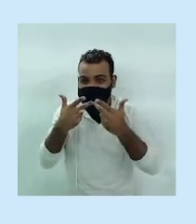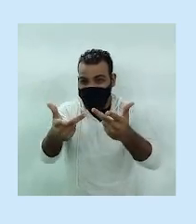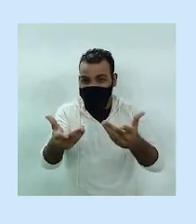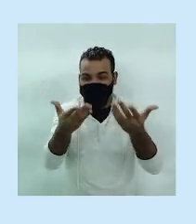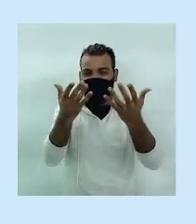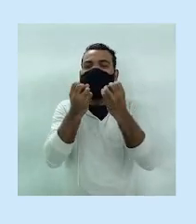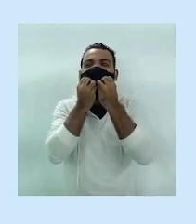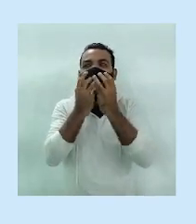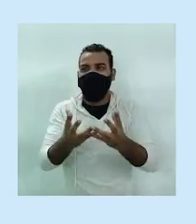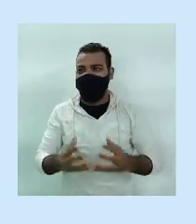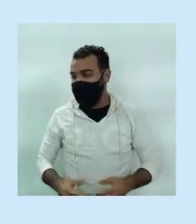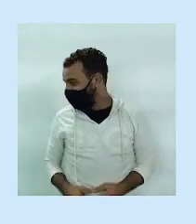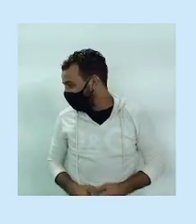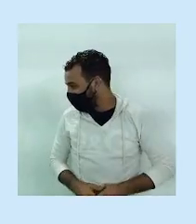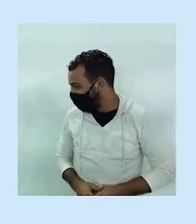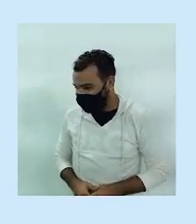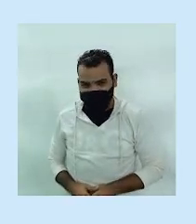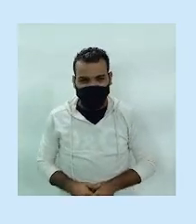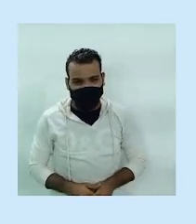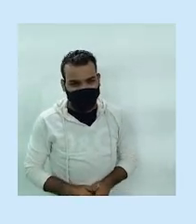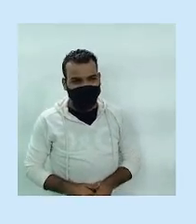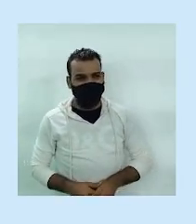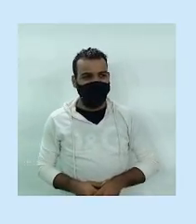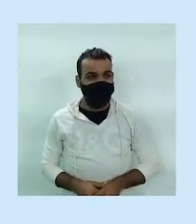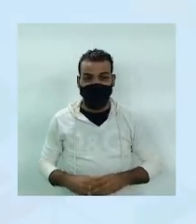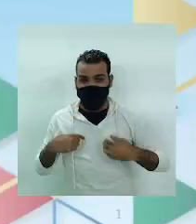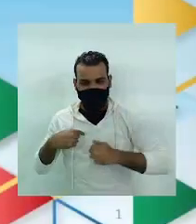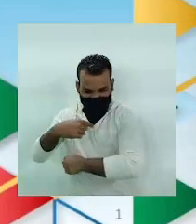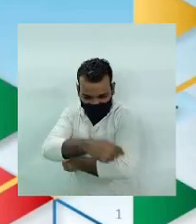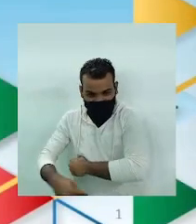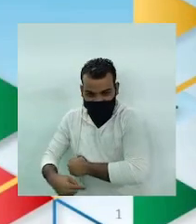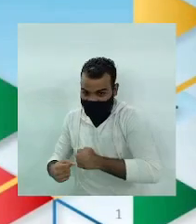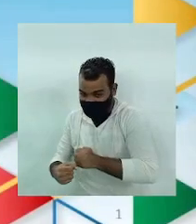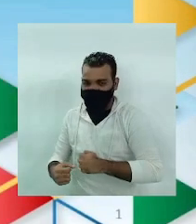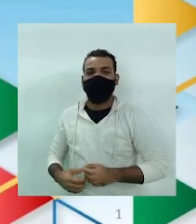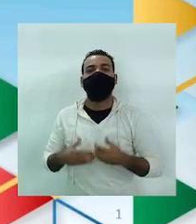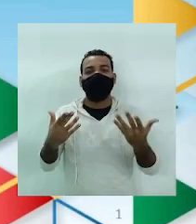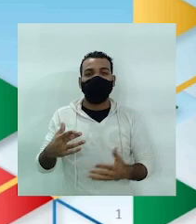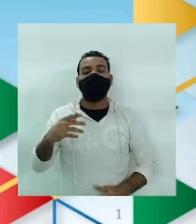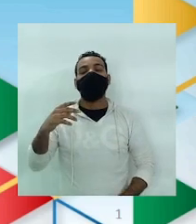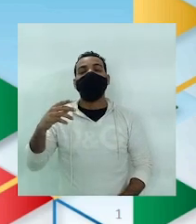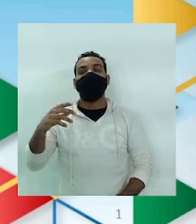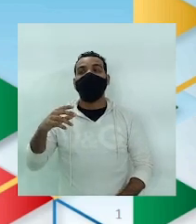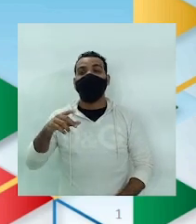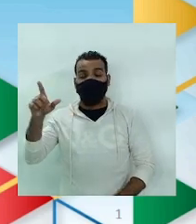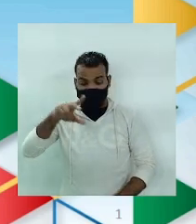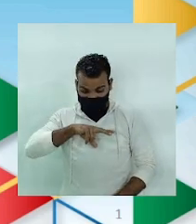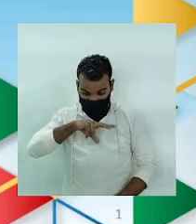muito interessante. É a colonização portuguesa na América.